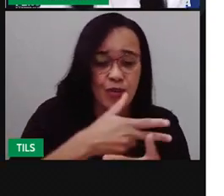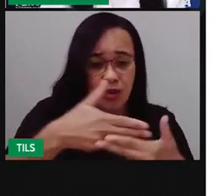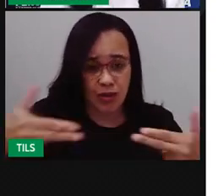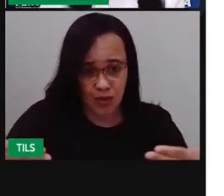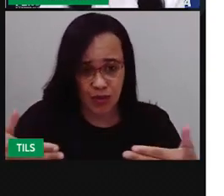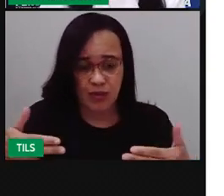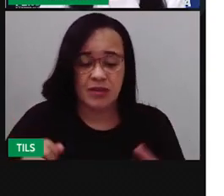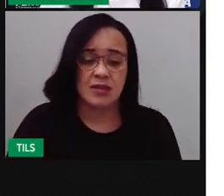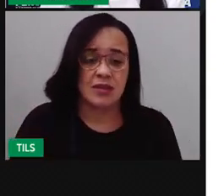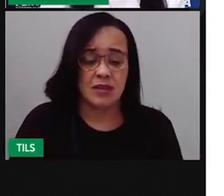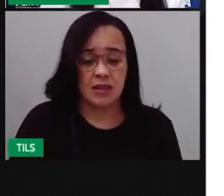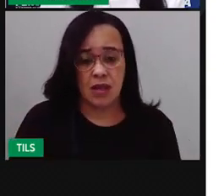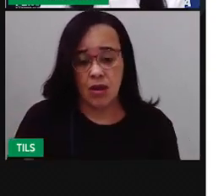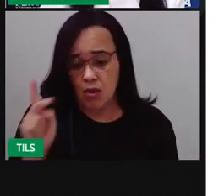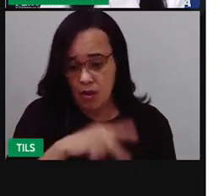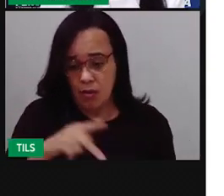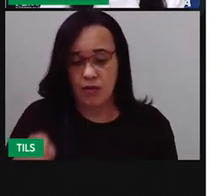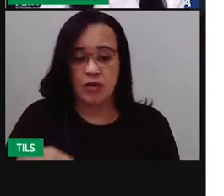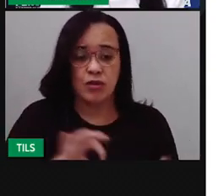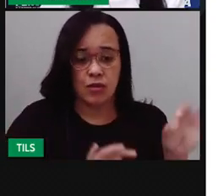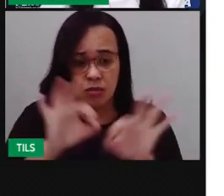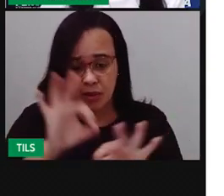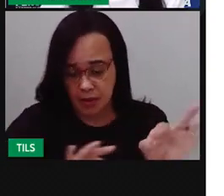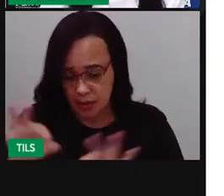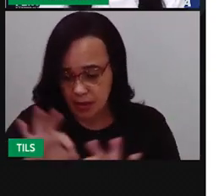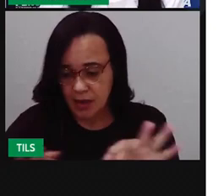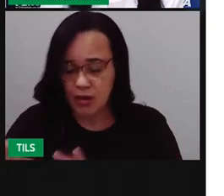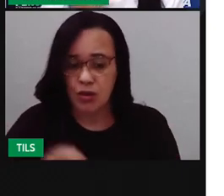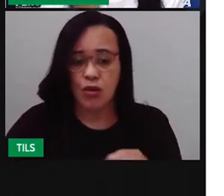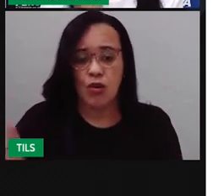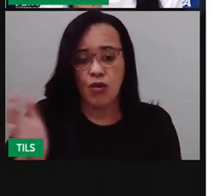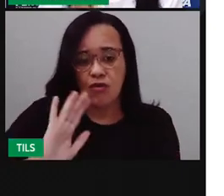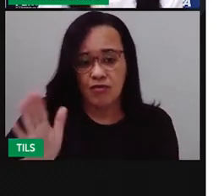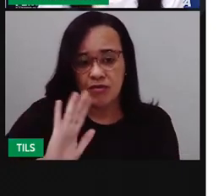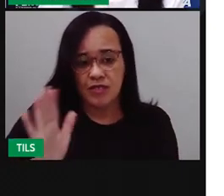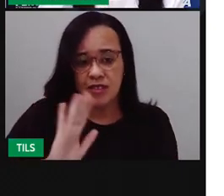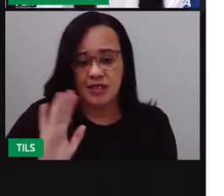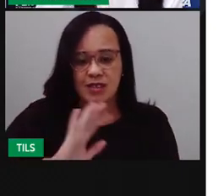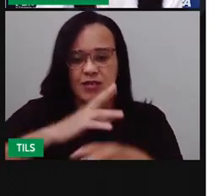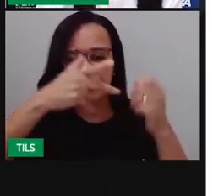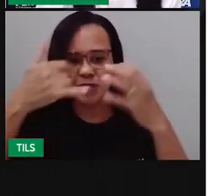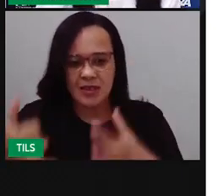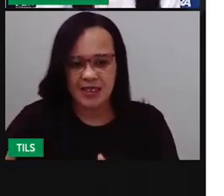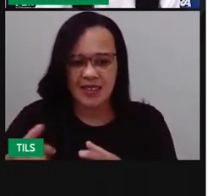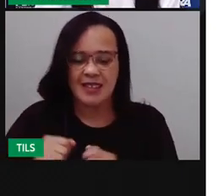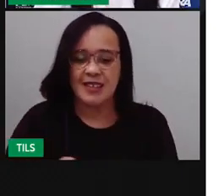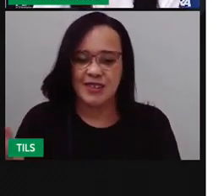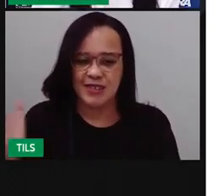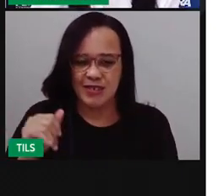vídeo mostrando esse cordel, tá? Me acompanhe.